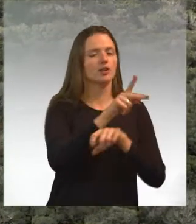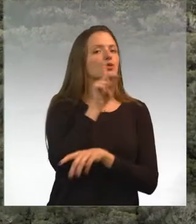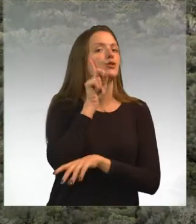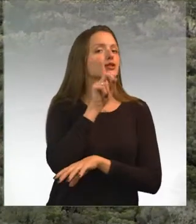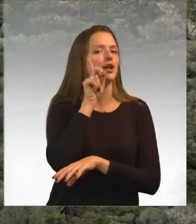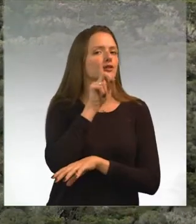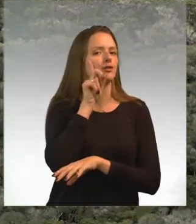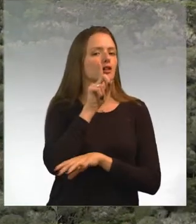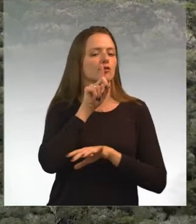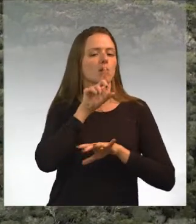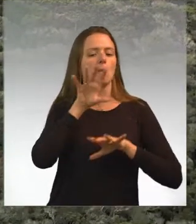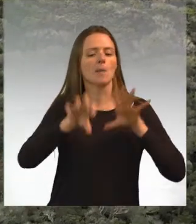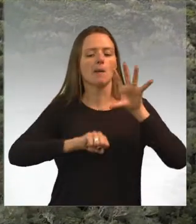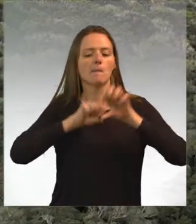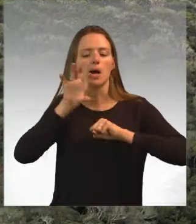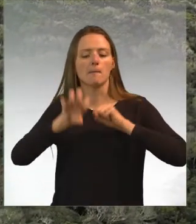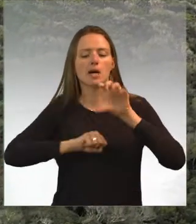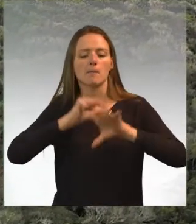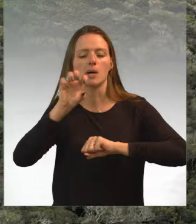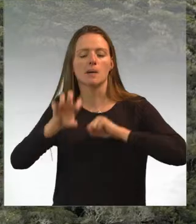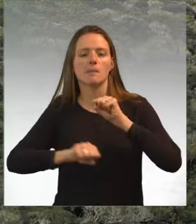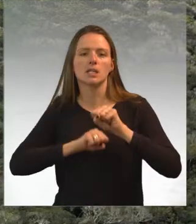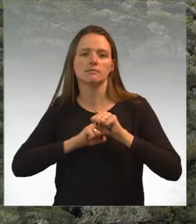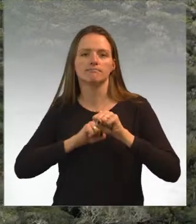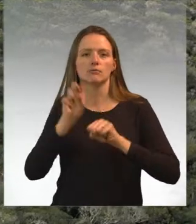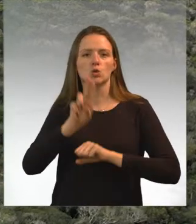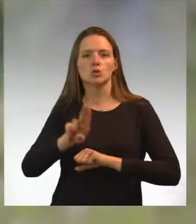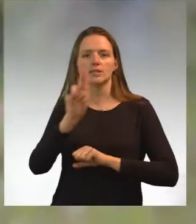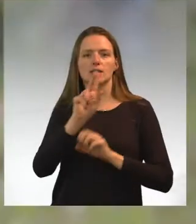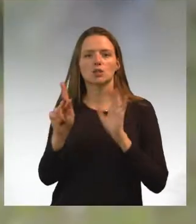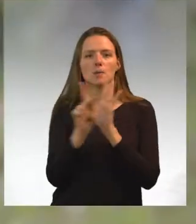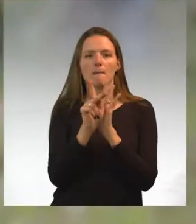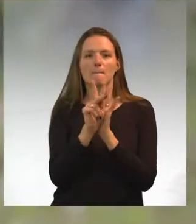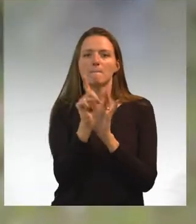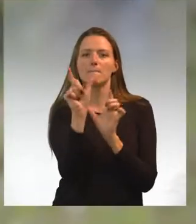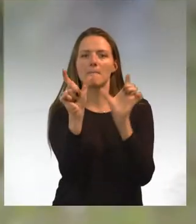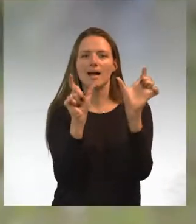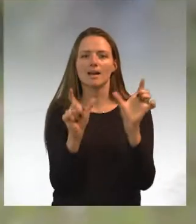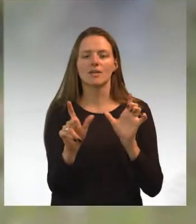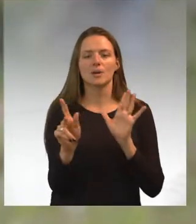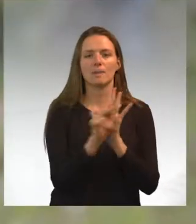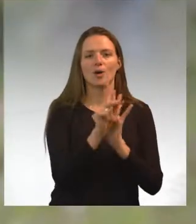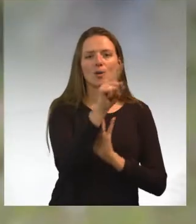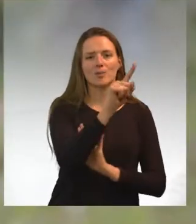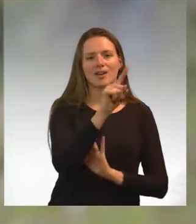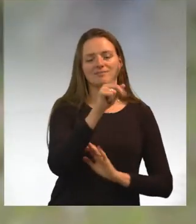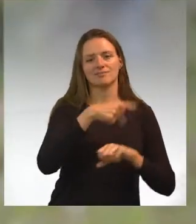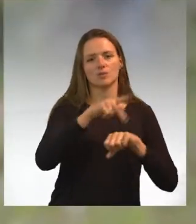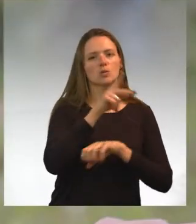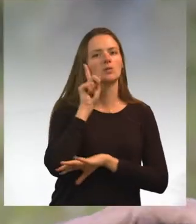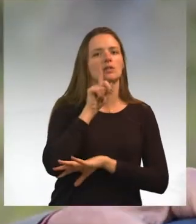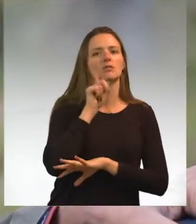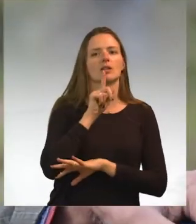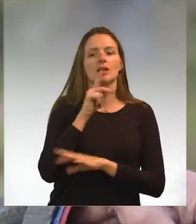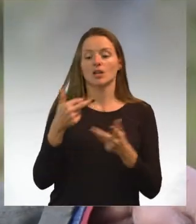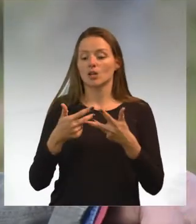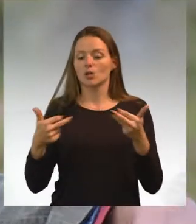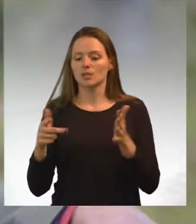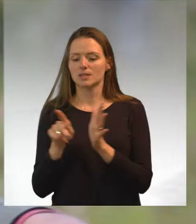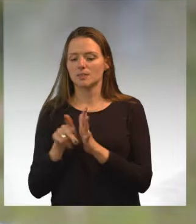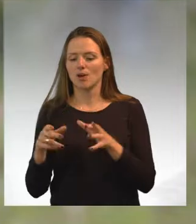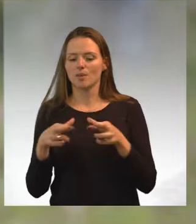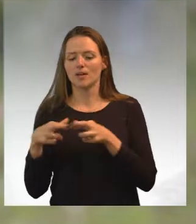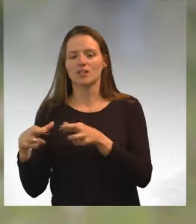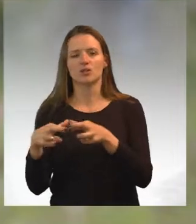invadindo o mundo com suas palavras. As coisas puramente locais, regionais, sobretudo,